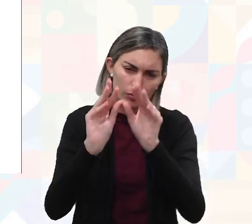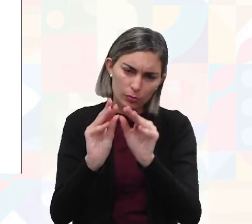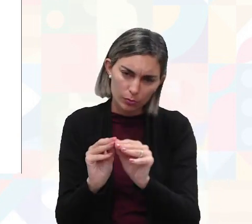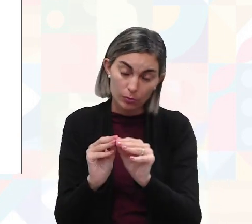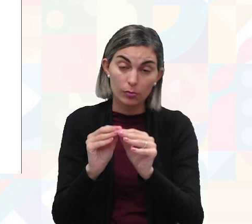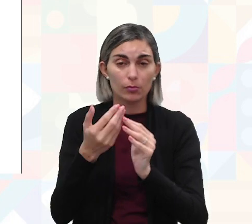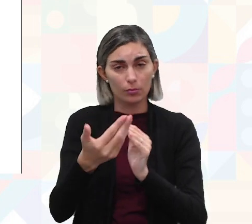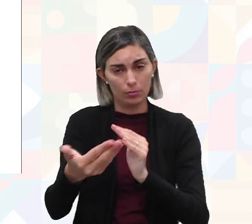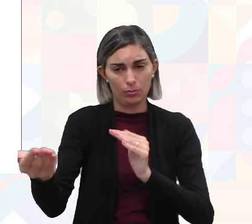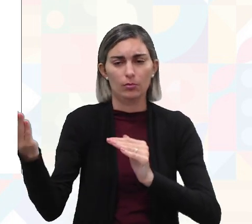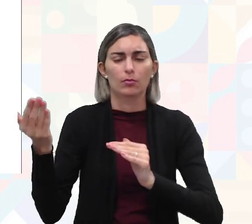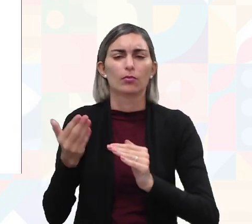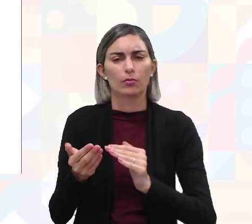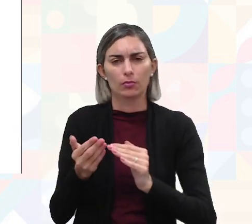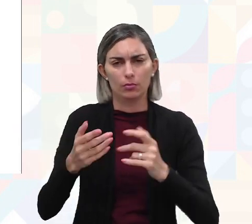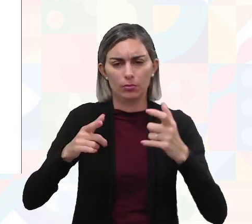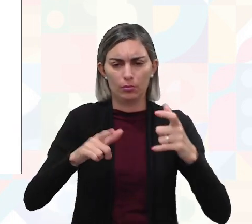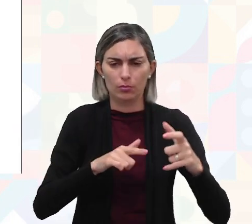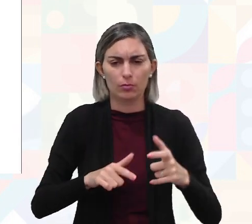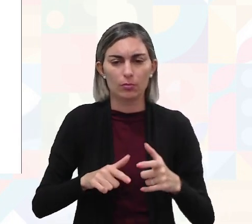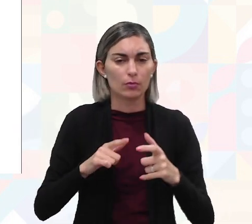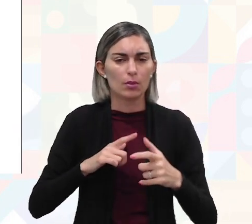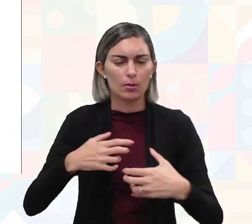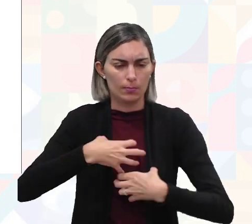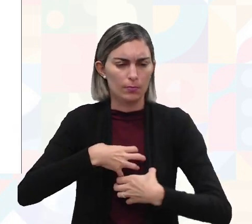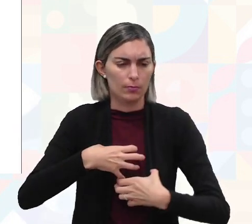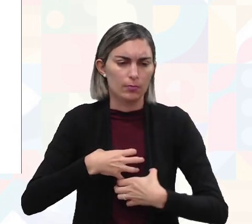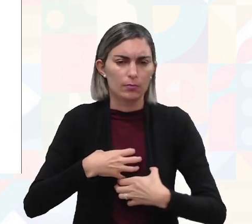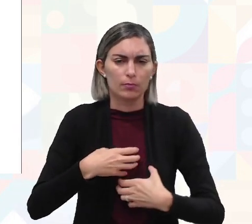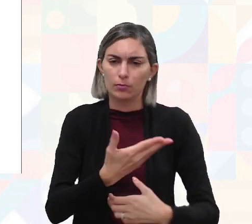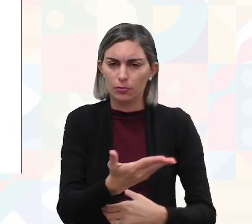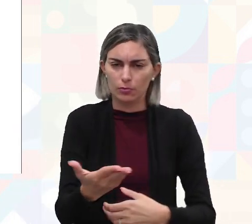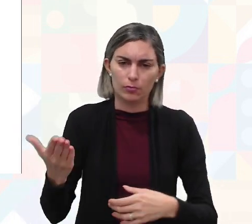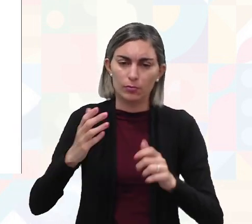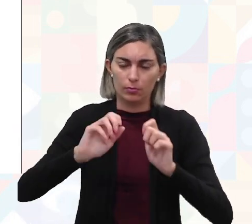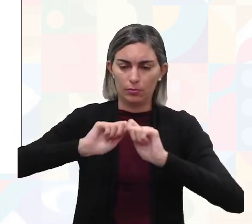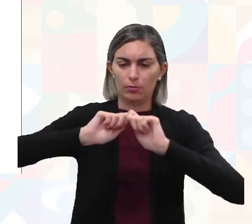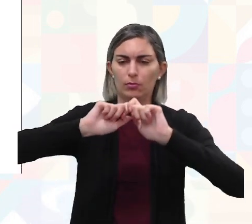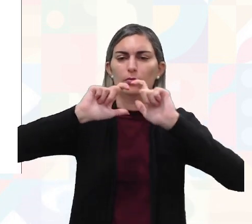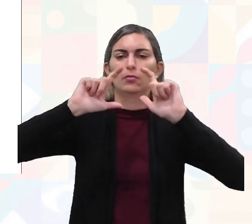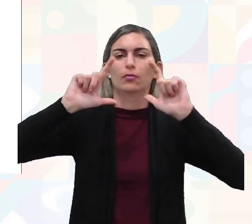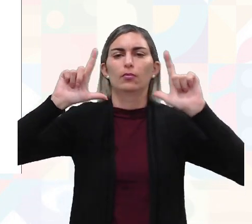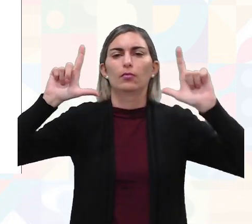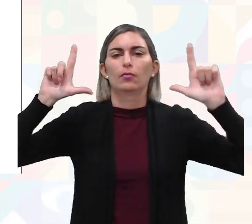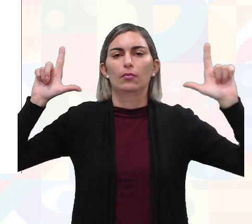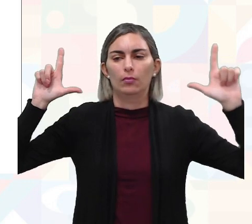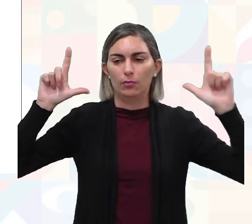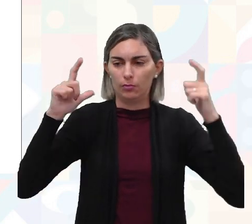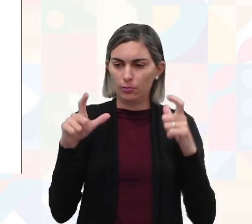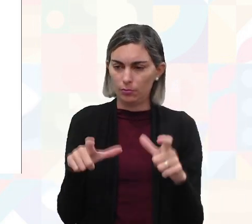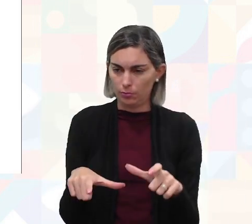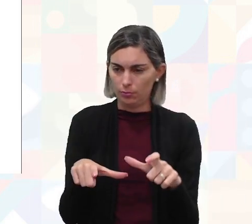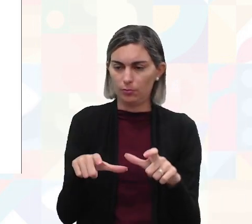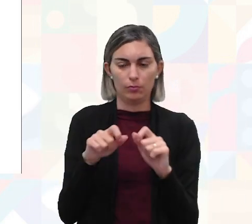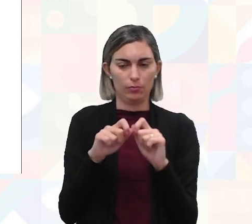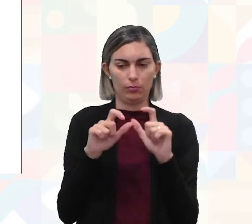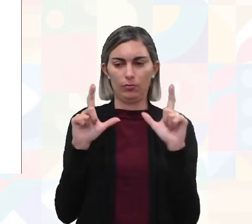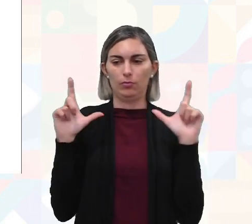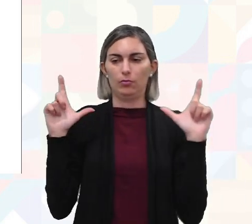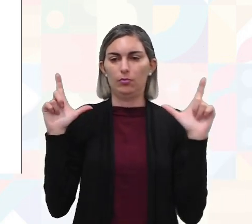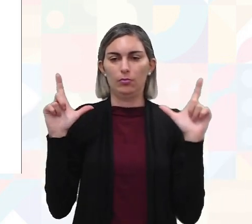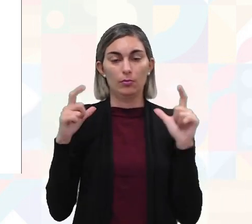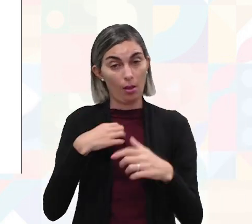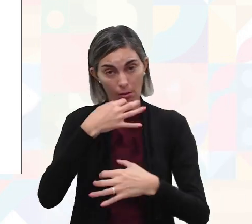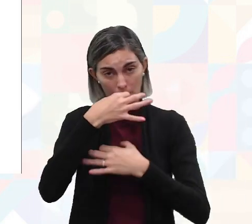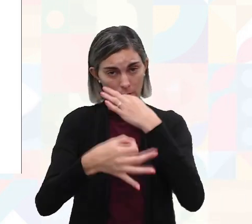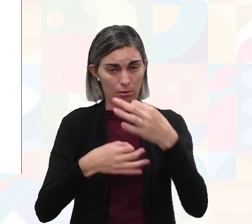E isso proporciona no espaço a sensação de que você está ampliando, alongando o ambiente. Então, é uma dica para quando